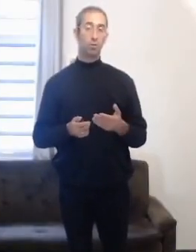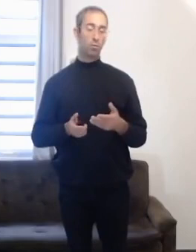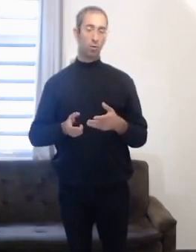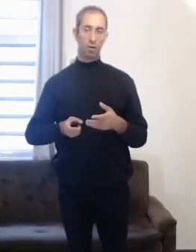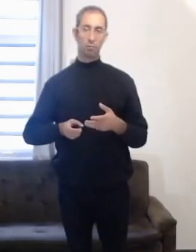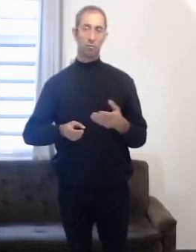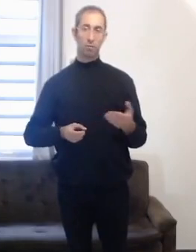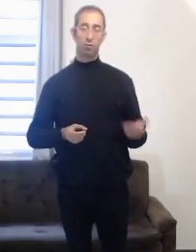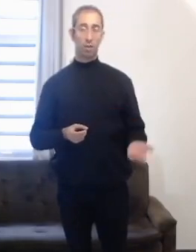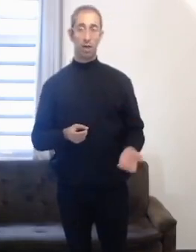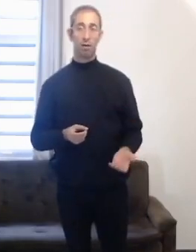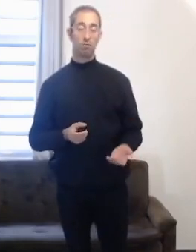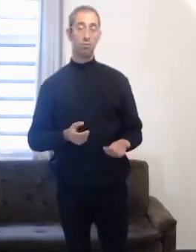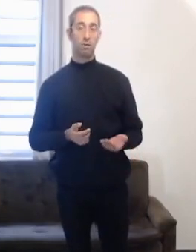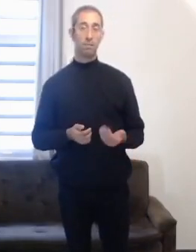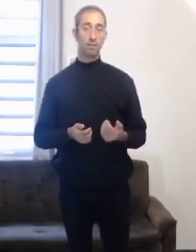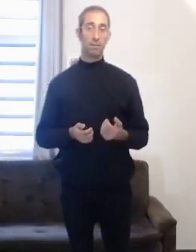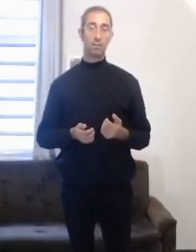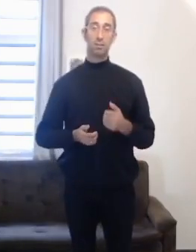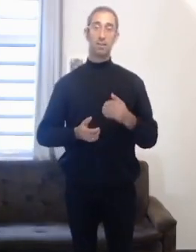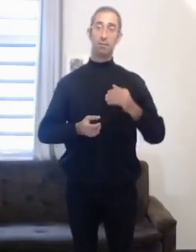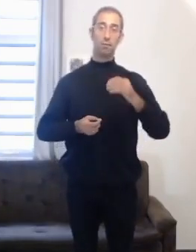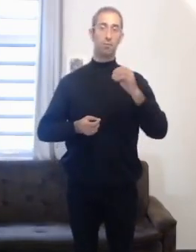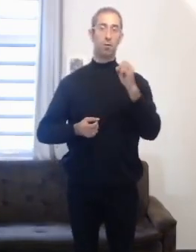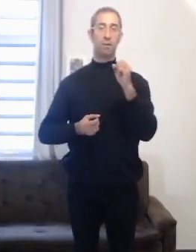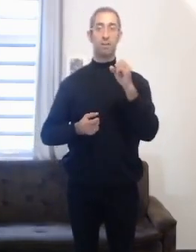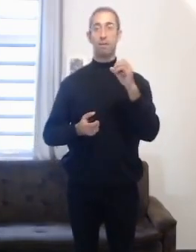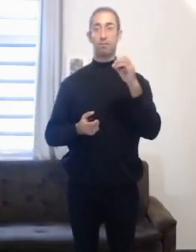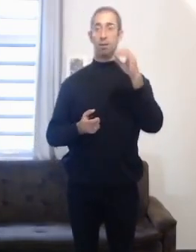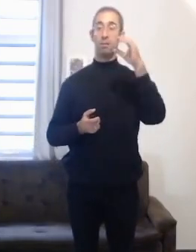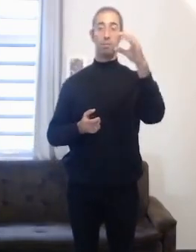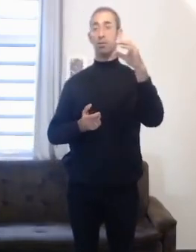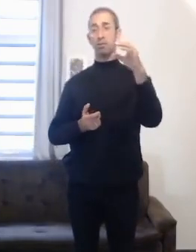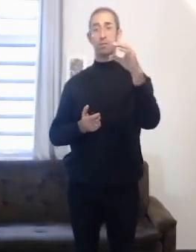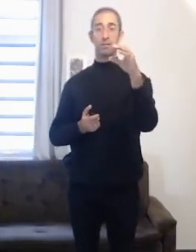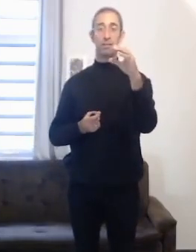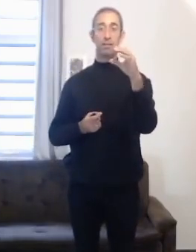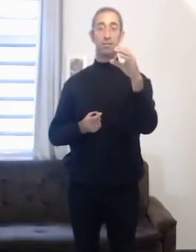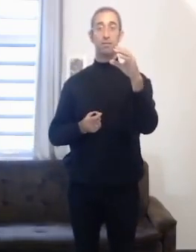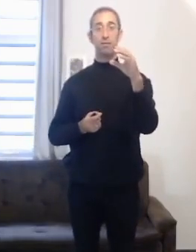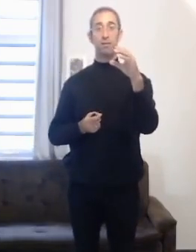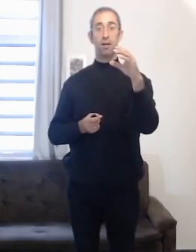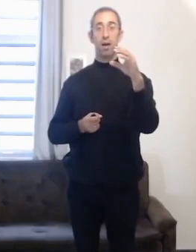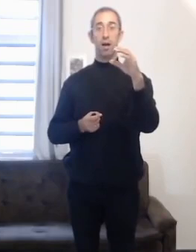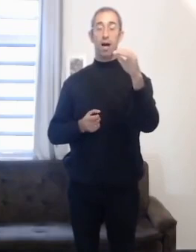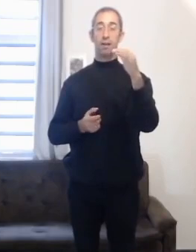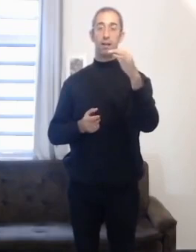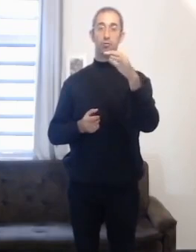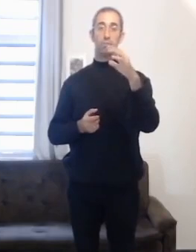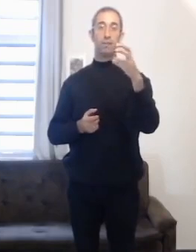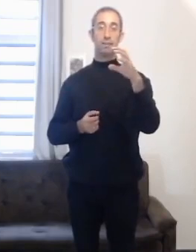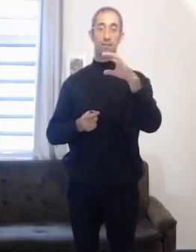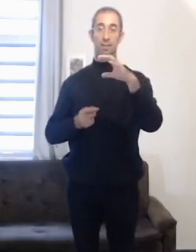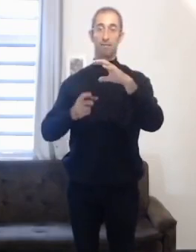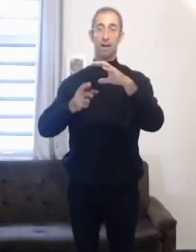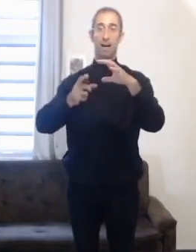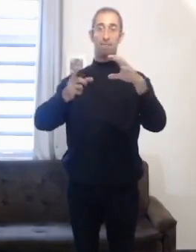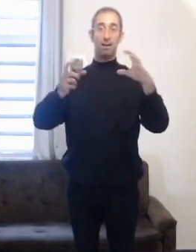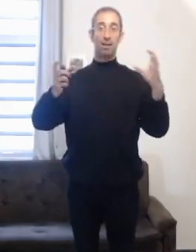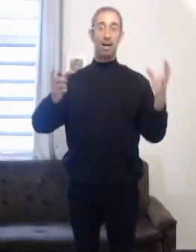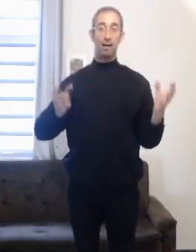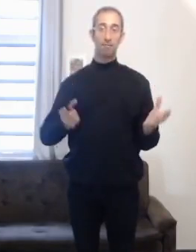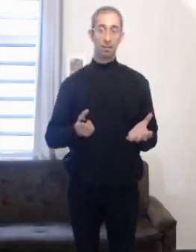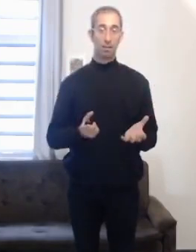artigo convencional, em uma pesquisa, a gente segue normalmente o passo. Tem uma hipótese de pesquisa. Aí a sua pesquisa, né,